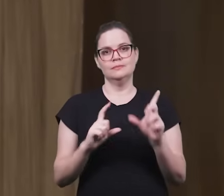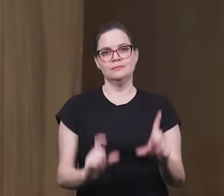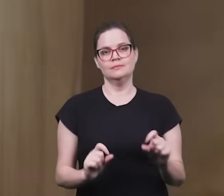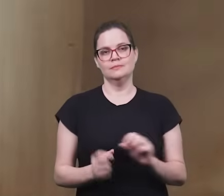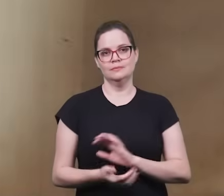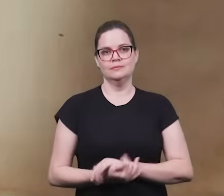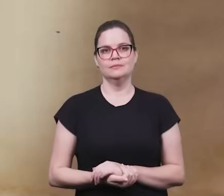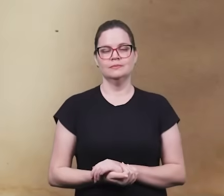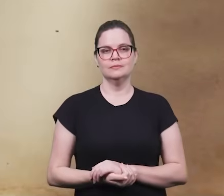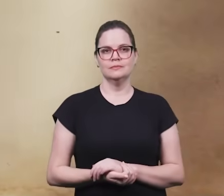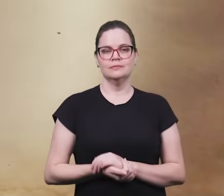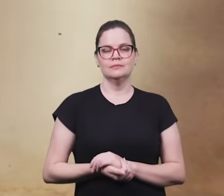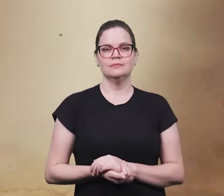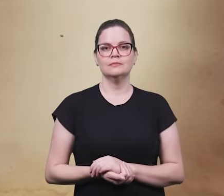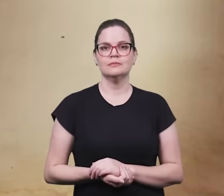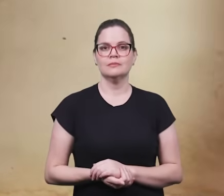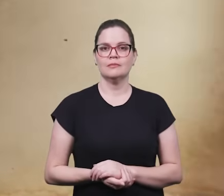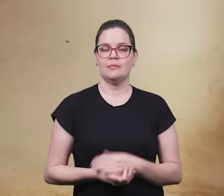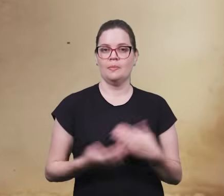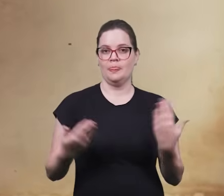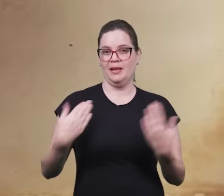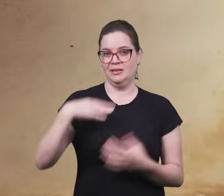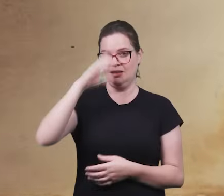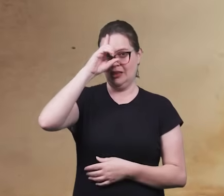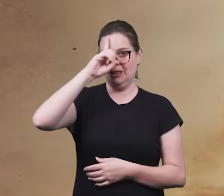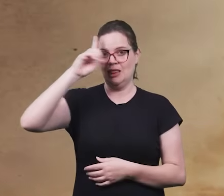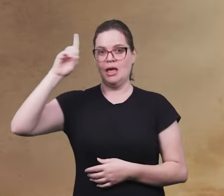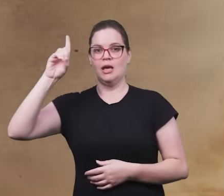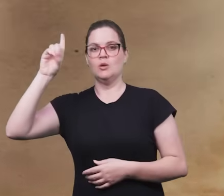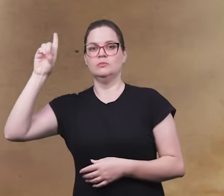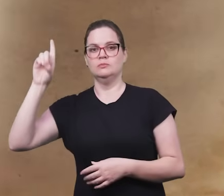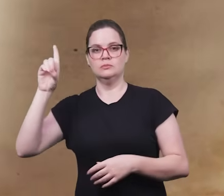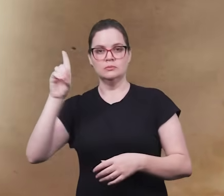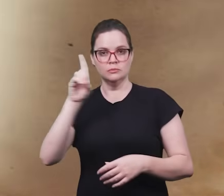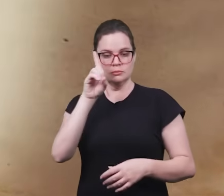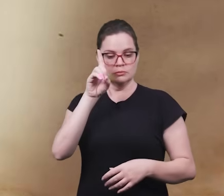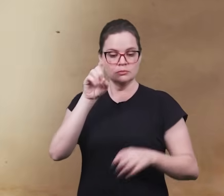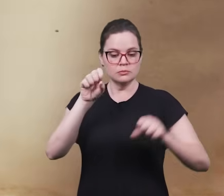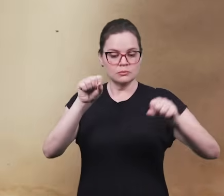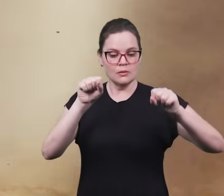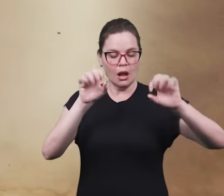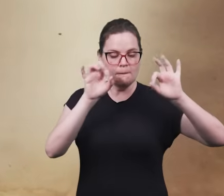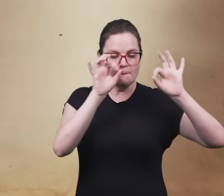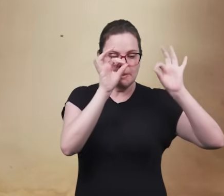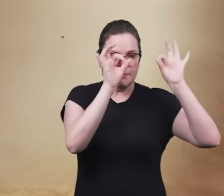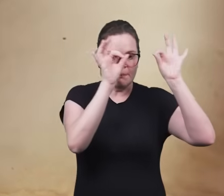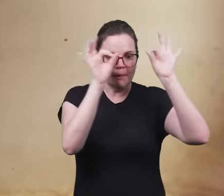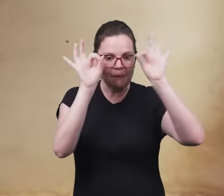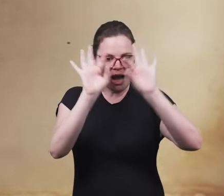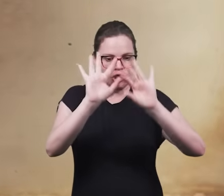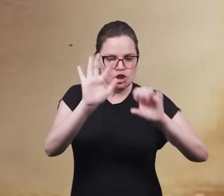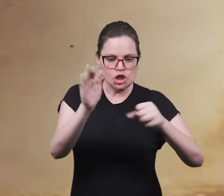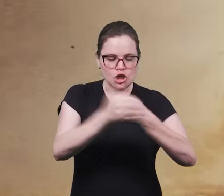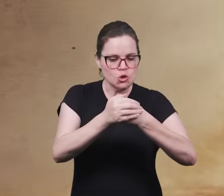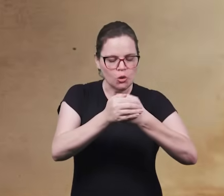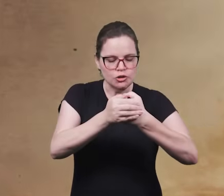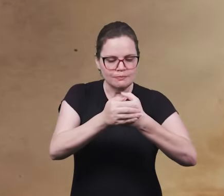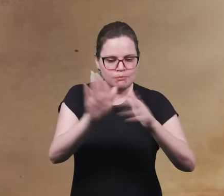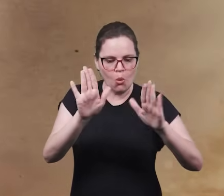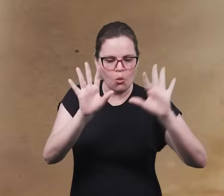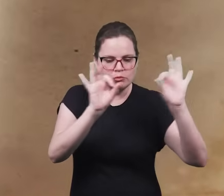assim: mas nada há encoberto que não haja de ser descoberto, nem